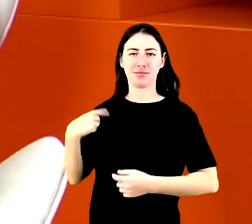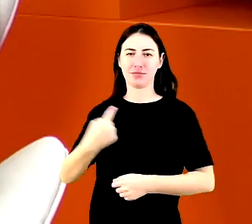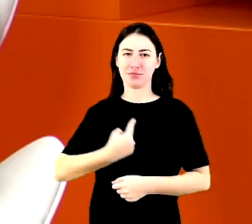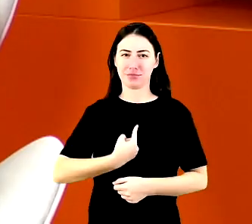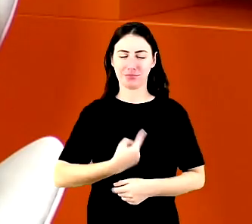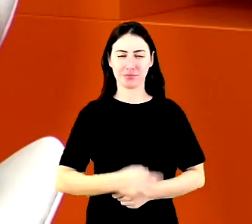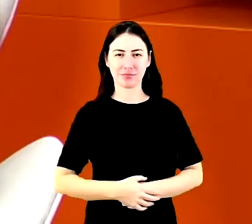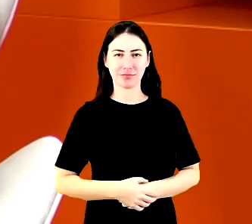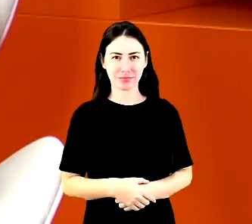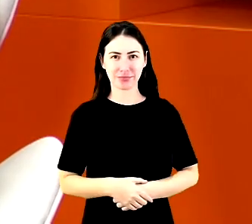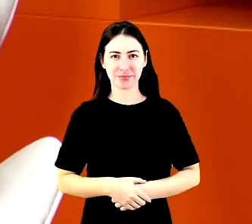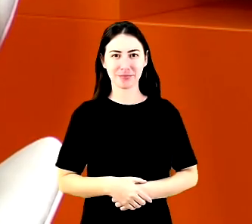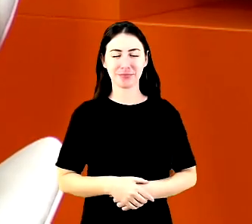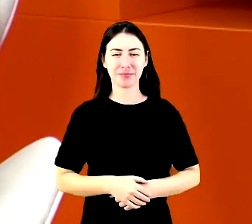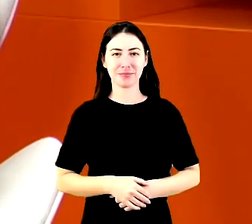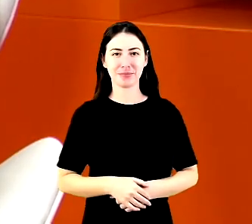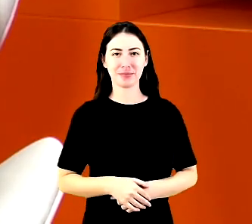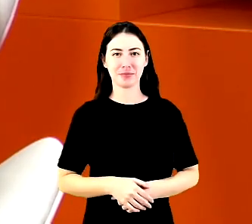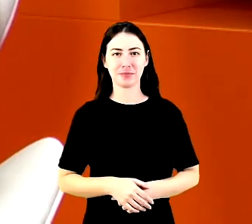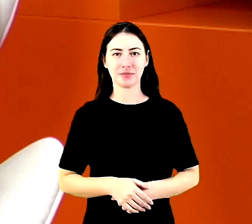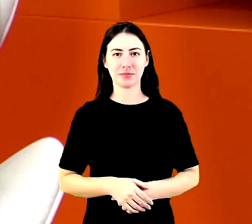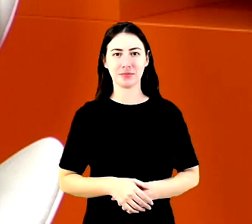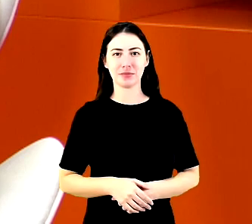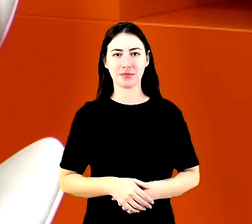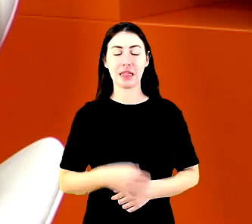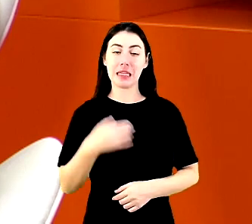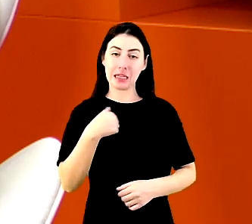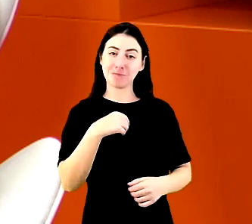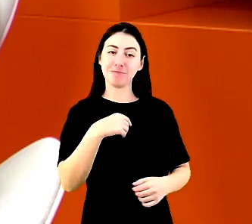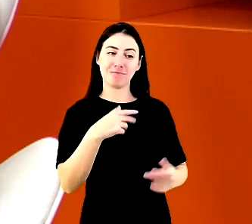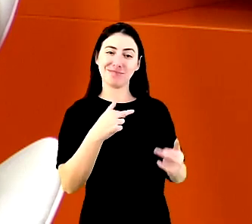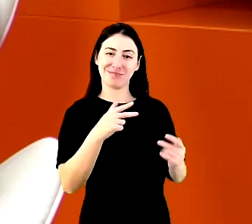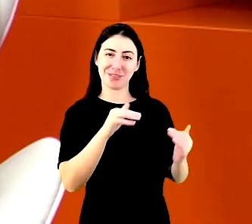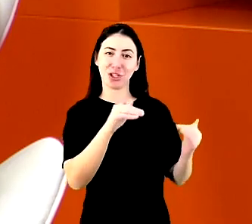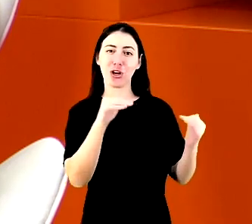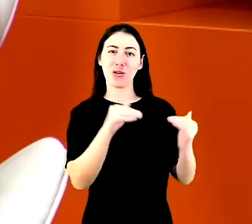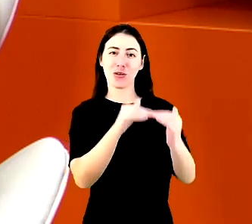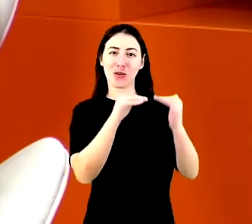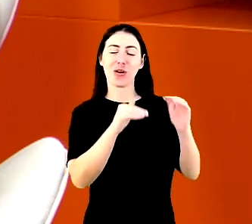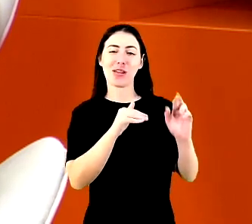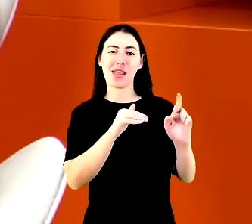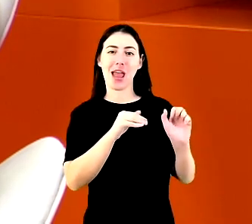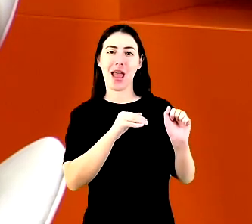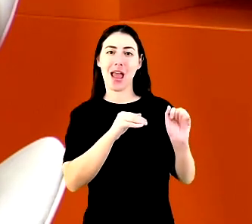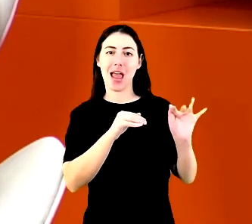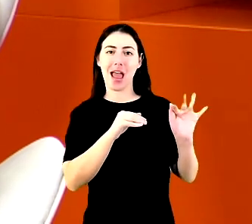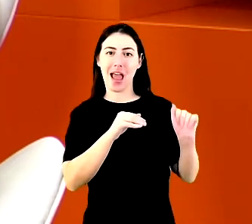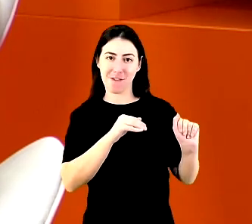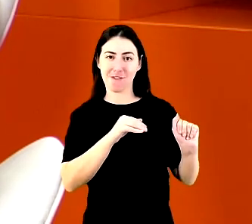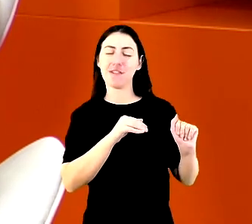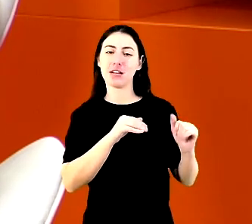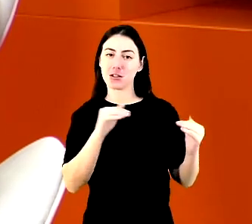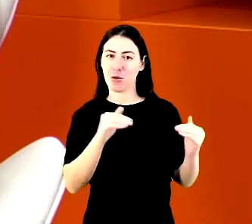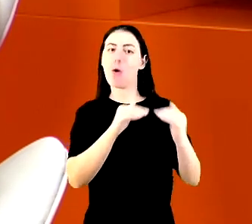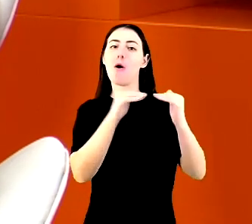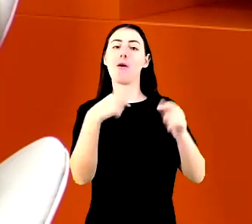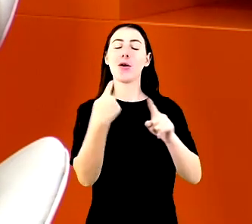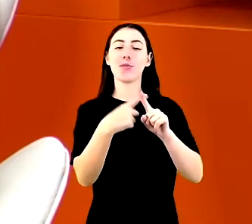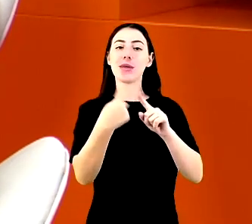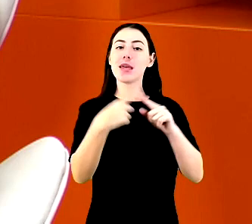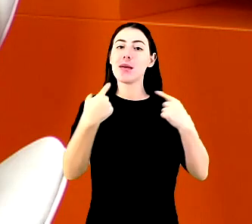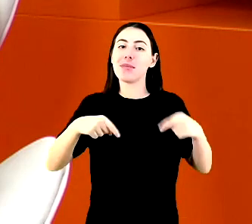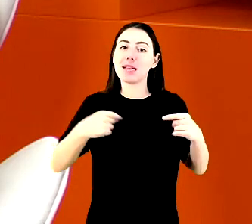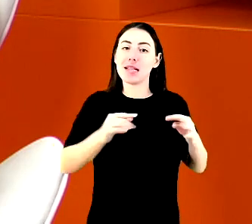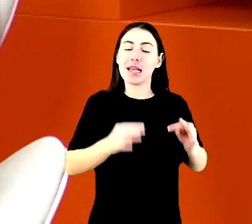Na primeira linha, assim, concordando com o Rafa, né, para mim é o E, né, é o físico e o digital, né, que a gente chama no mercado de